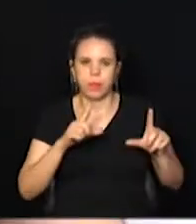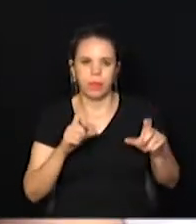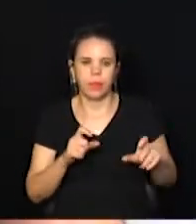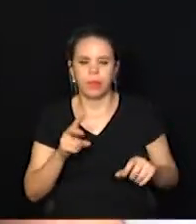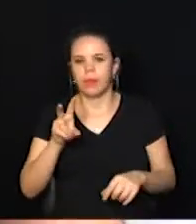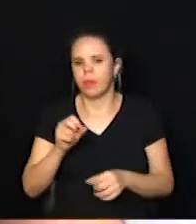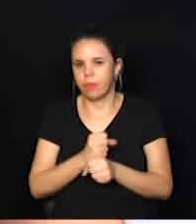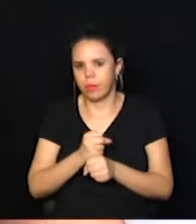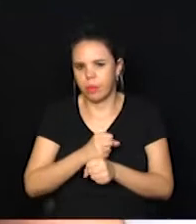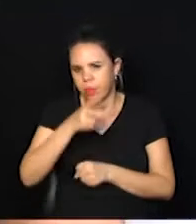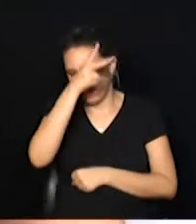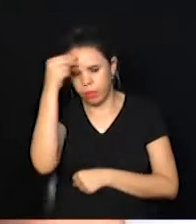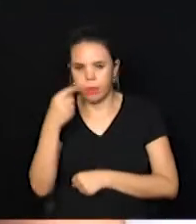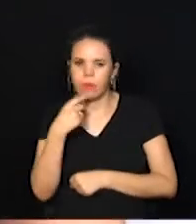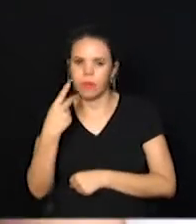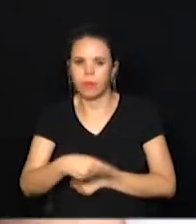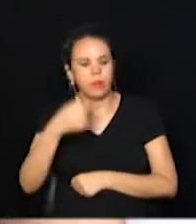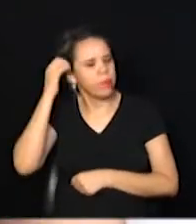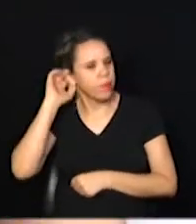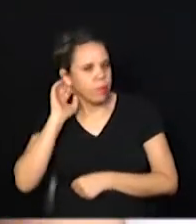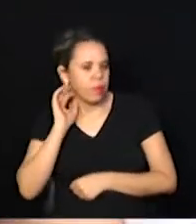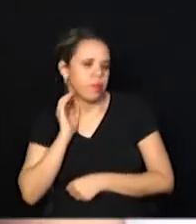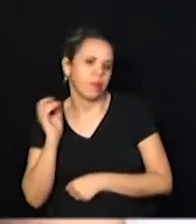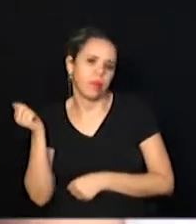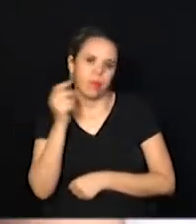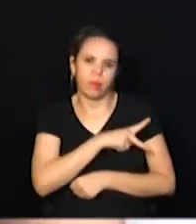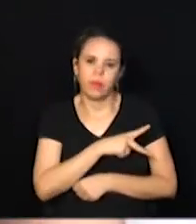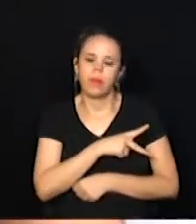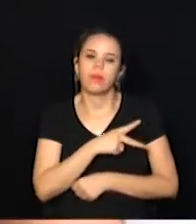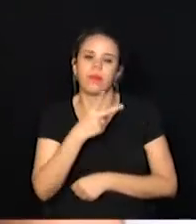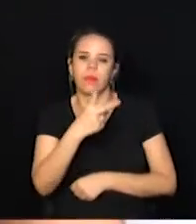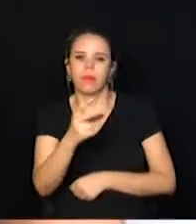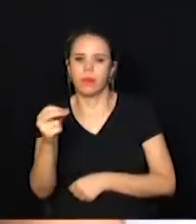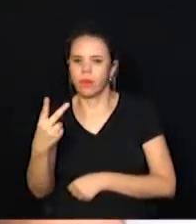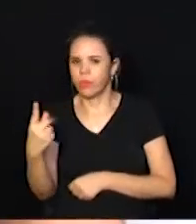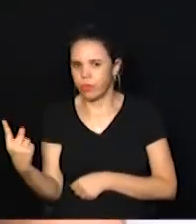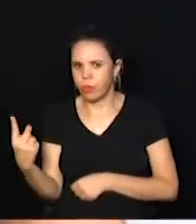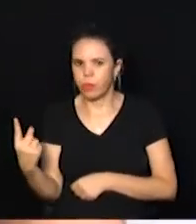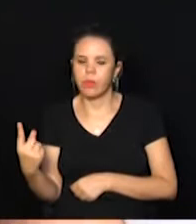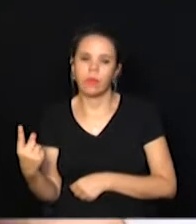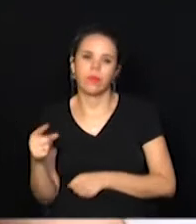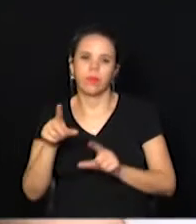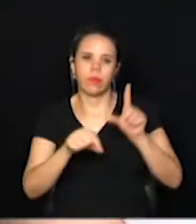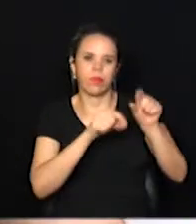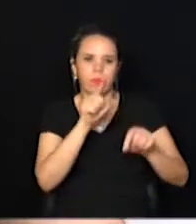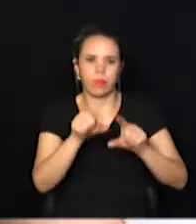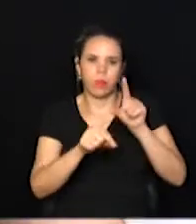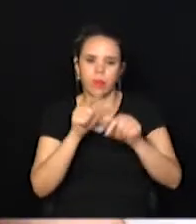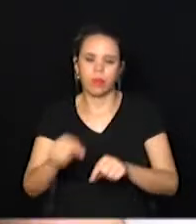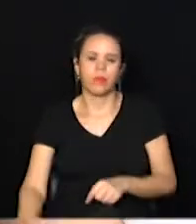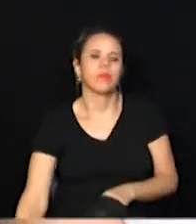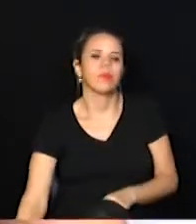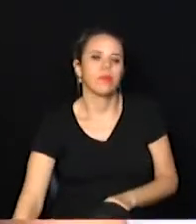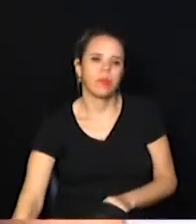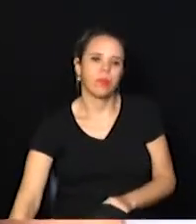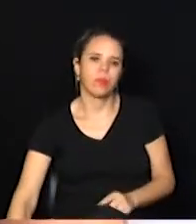50 anos de Prefeitura de Campinas, e aposentou em 2021. Ele selecionou as fotos e trouxe para a gente poder